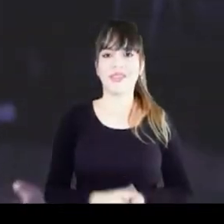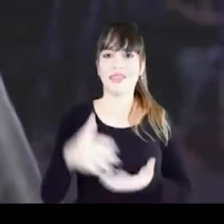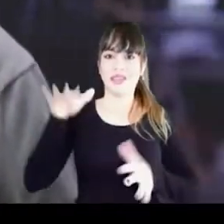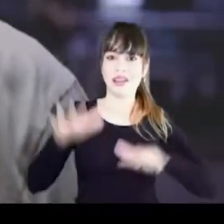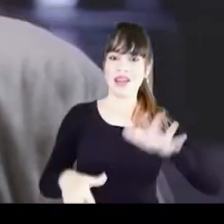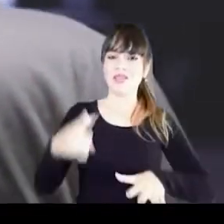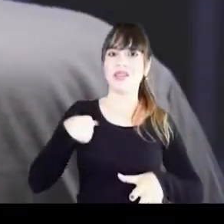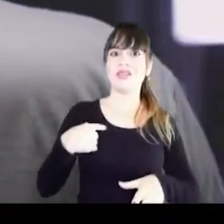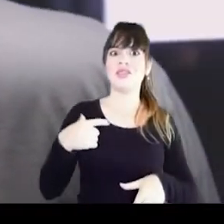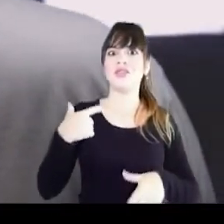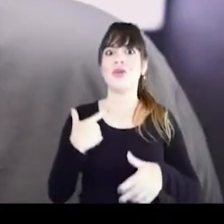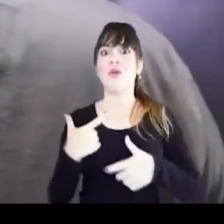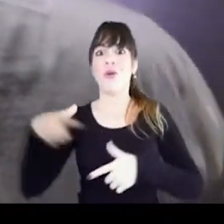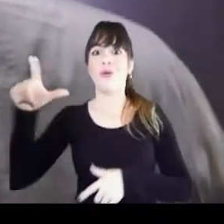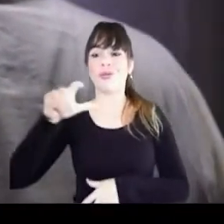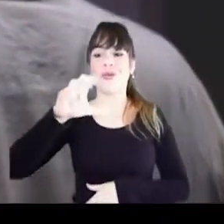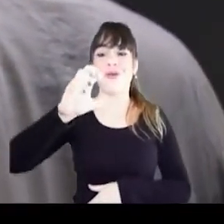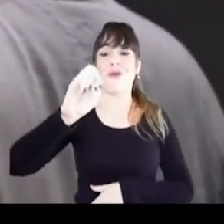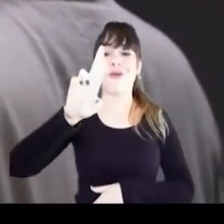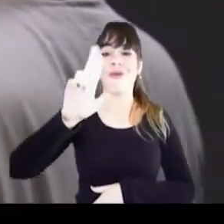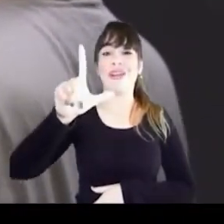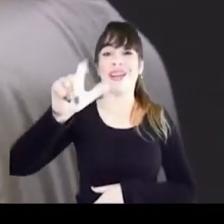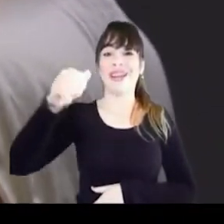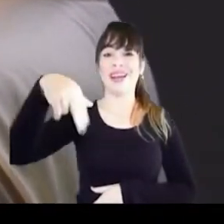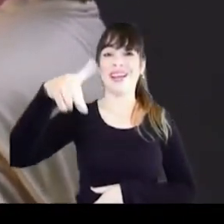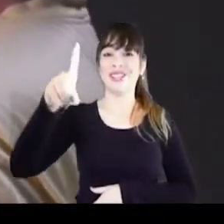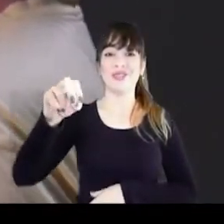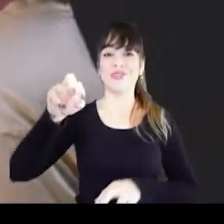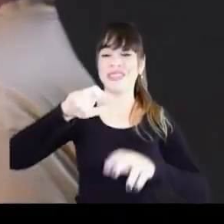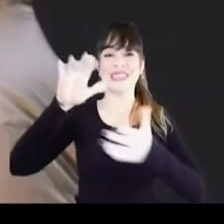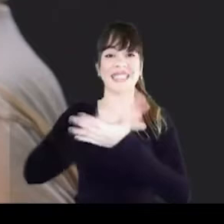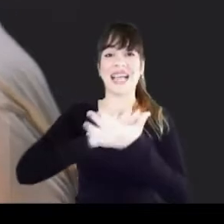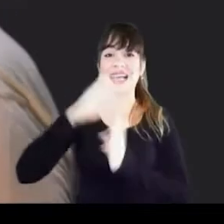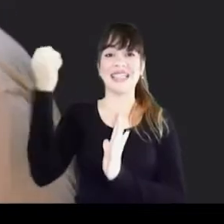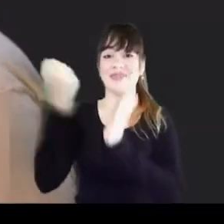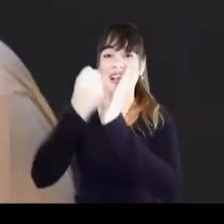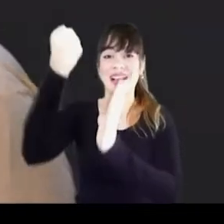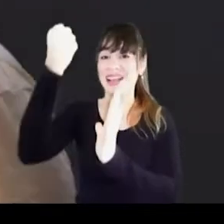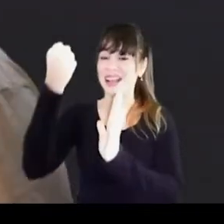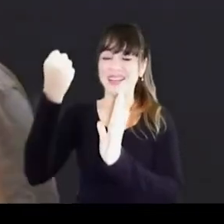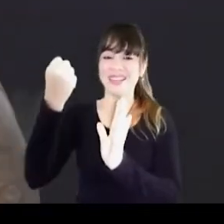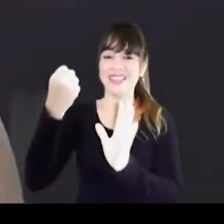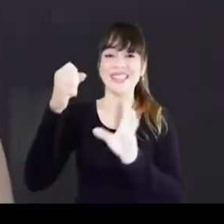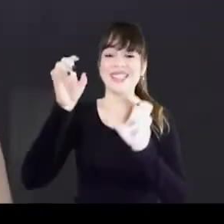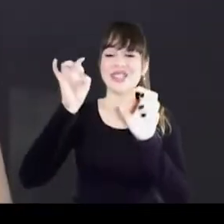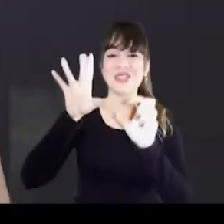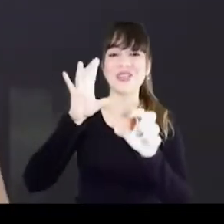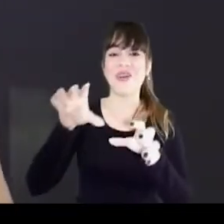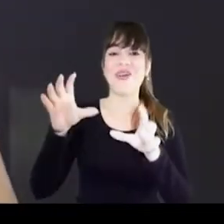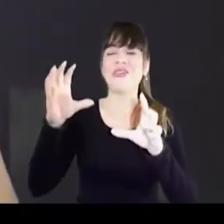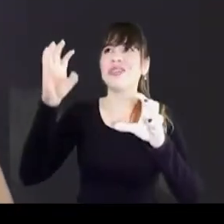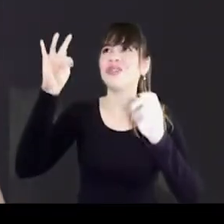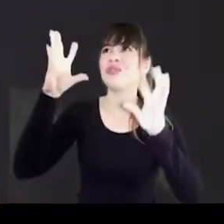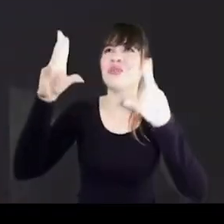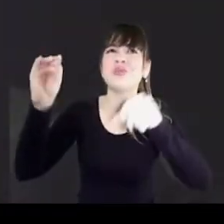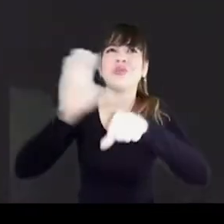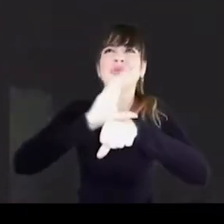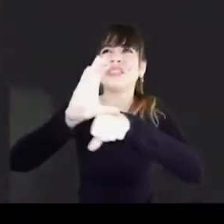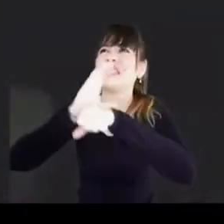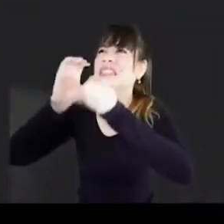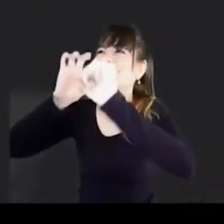em torno dele e mostra a sala com se os amores de Orlando nada marcaram, por serem somente serragens e